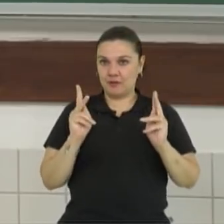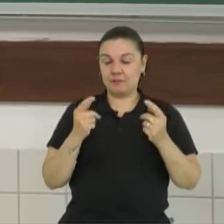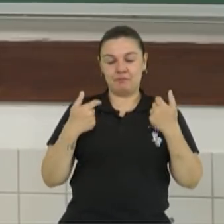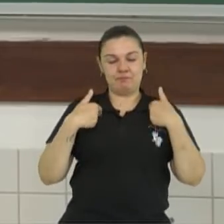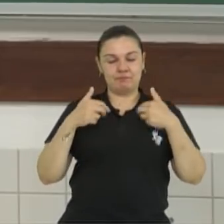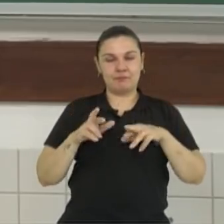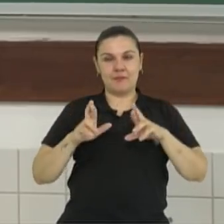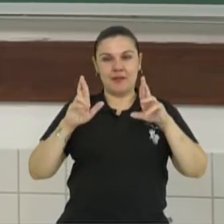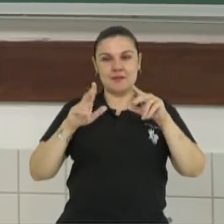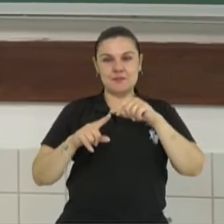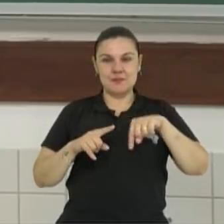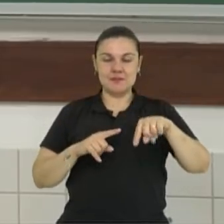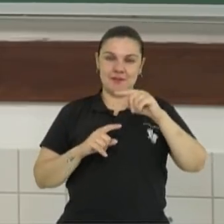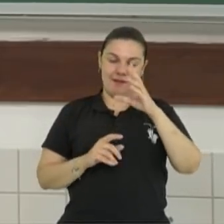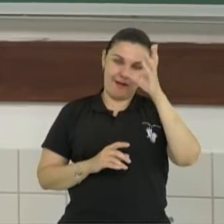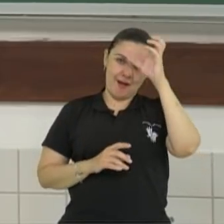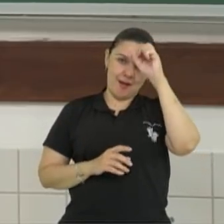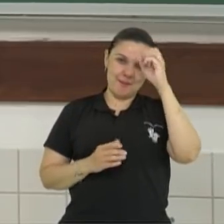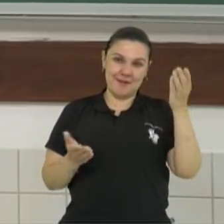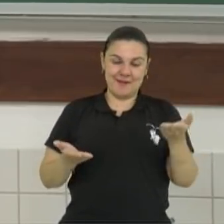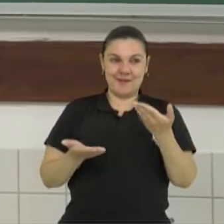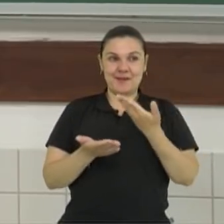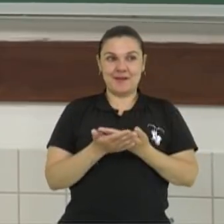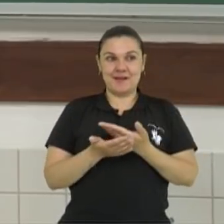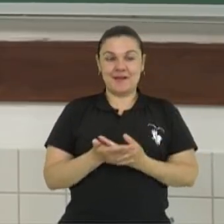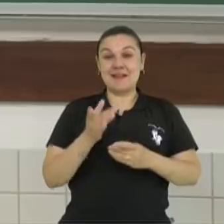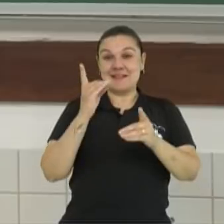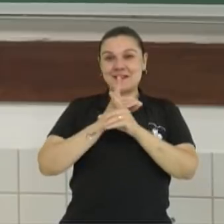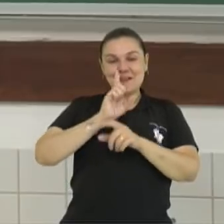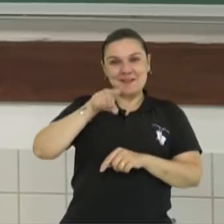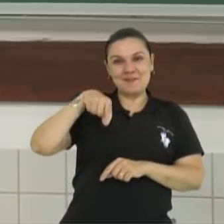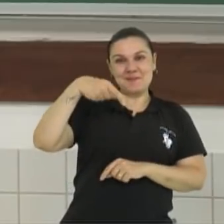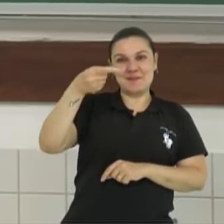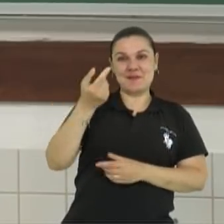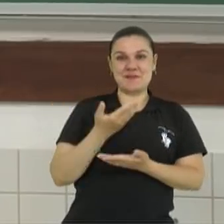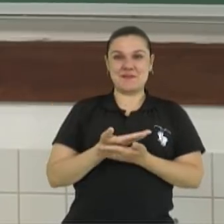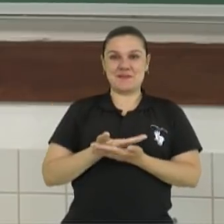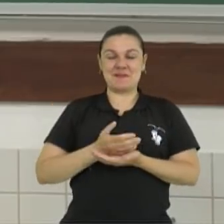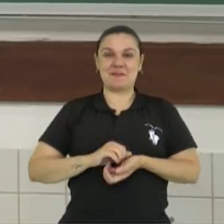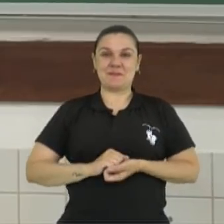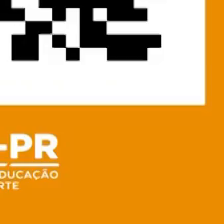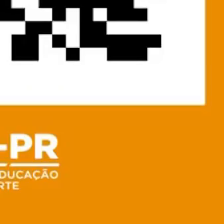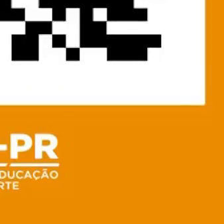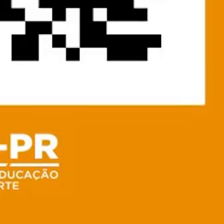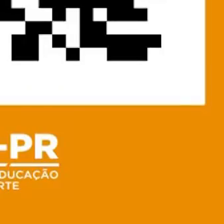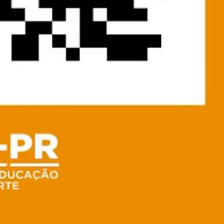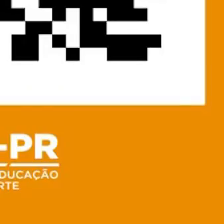espero que vocês tenham aprendido com a nossa aula de hoje e encontro vocês na nossa próxima aula.